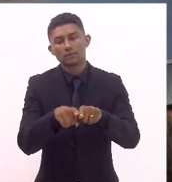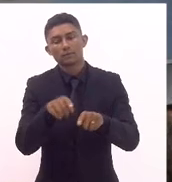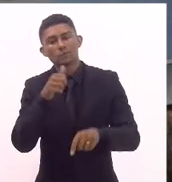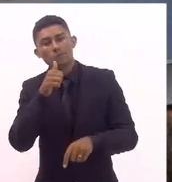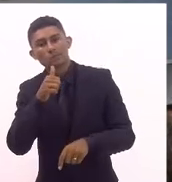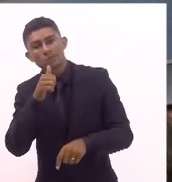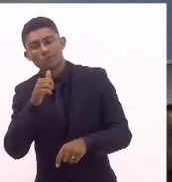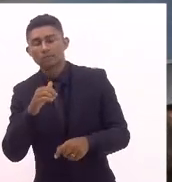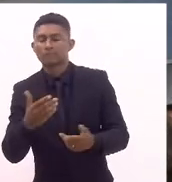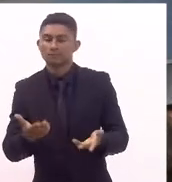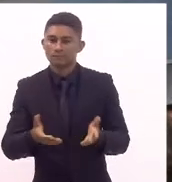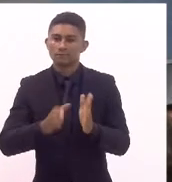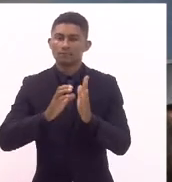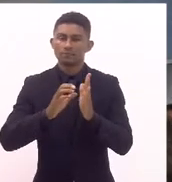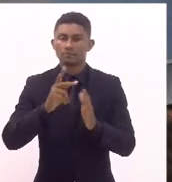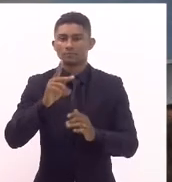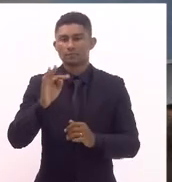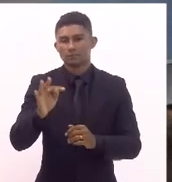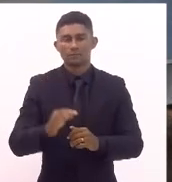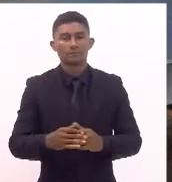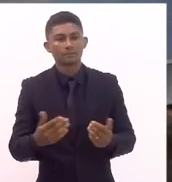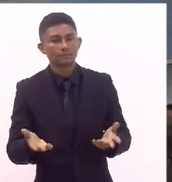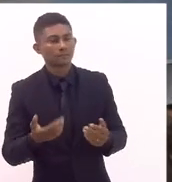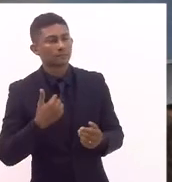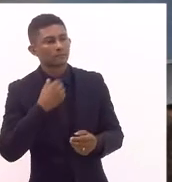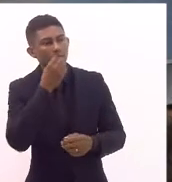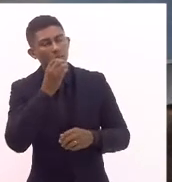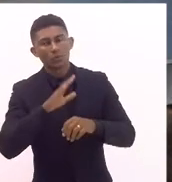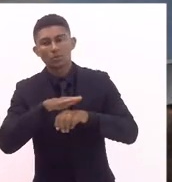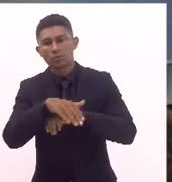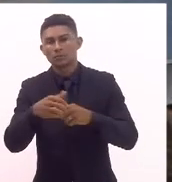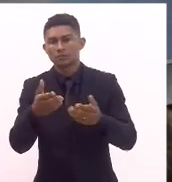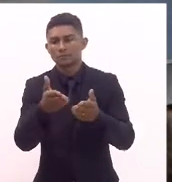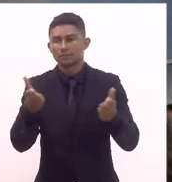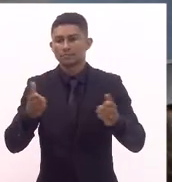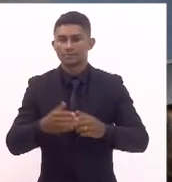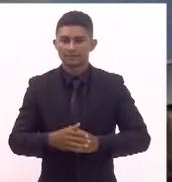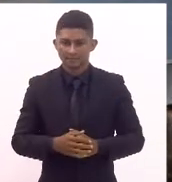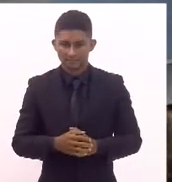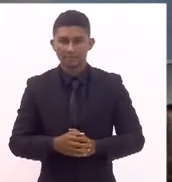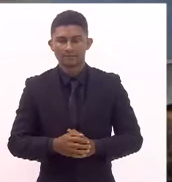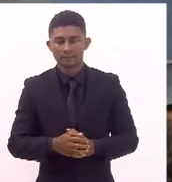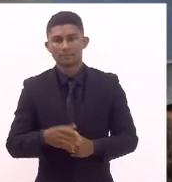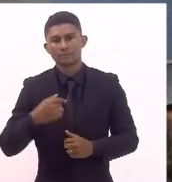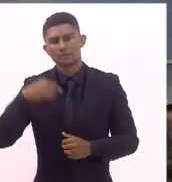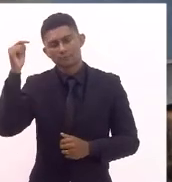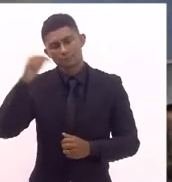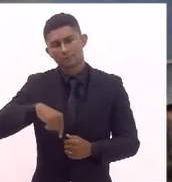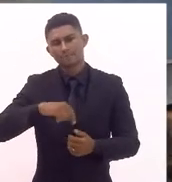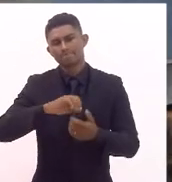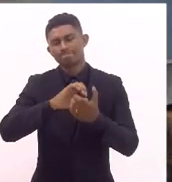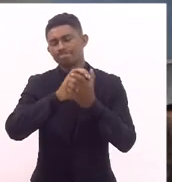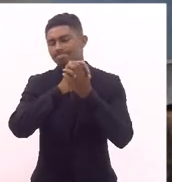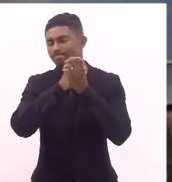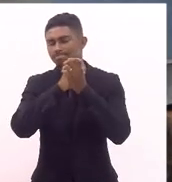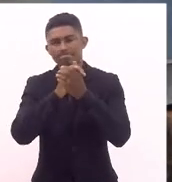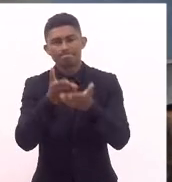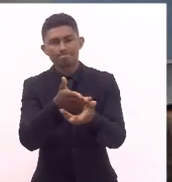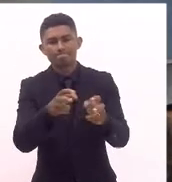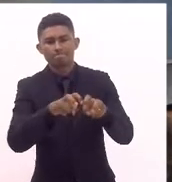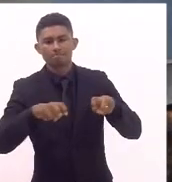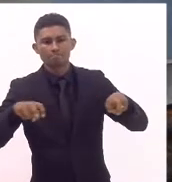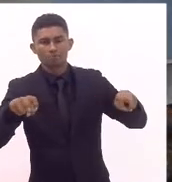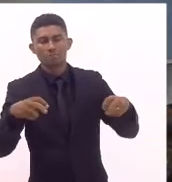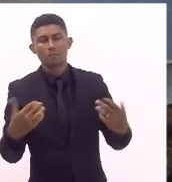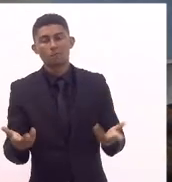de você e das trabalhadoras de boa noite companheira e companheiros quero saudar aqui toda essa mesa em